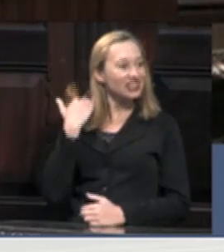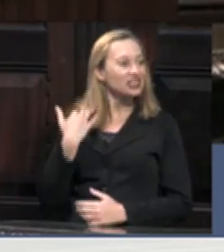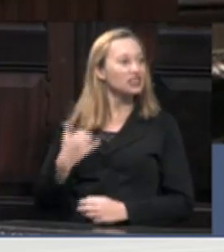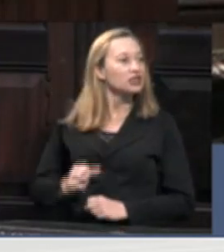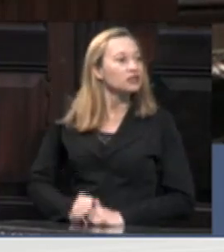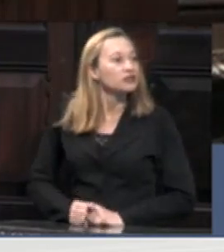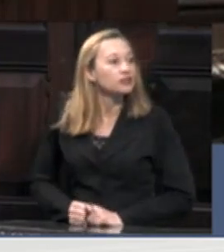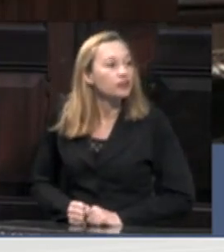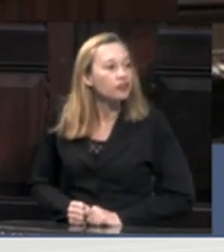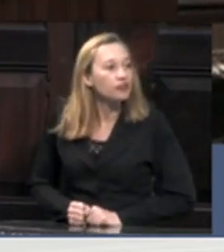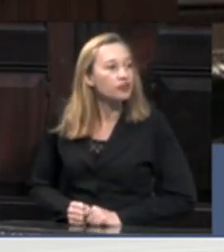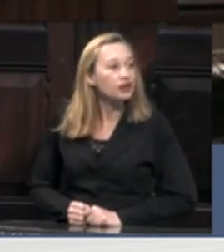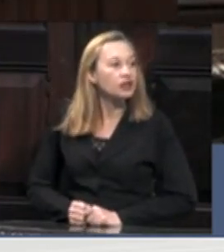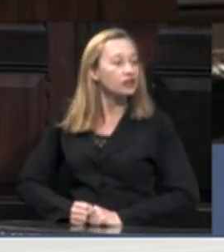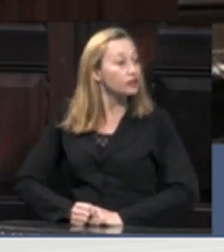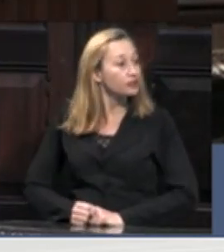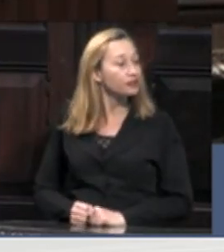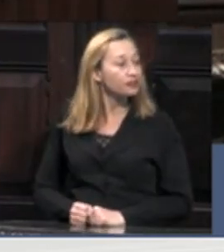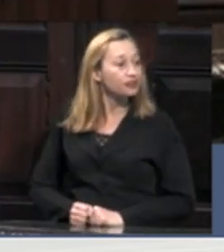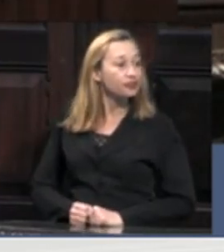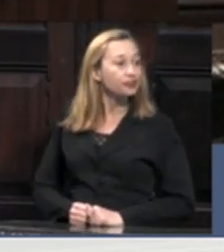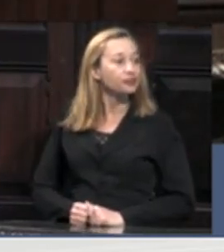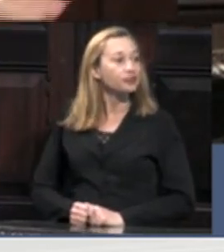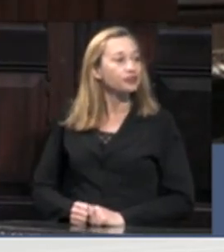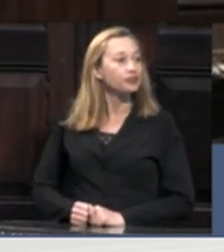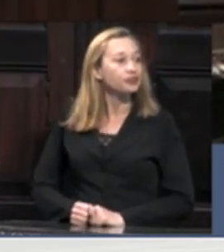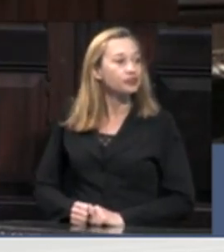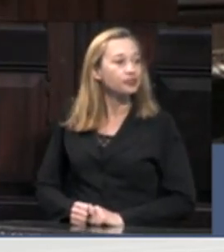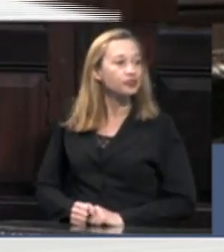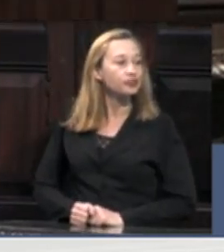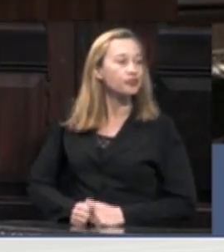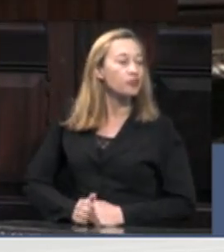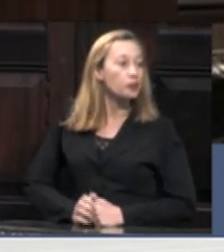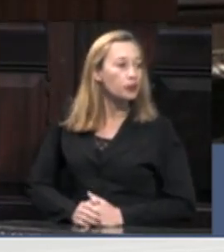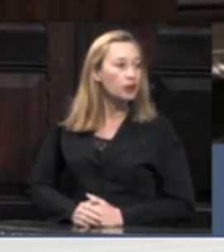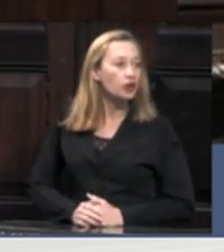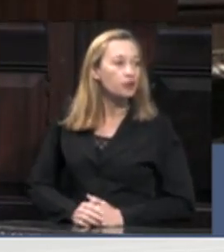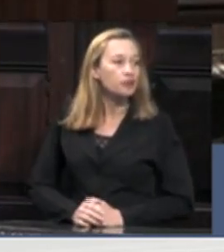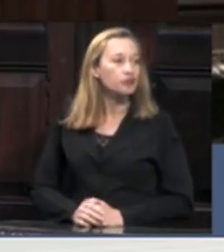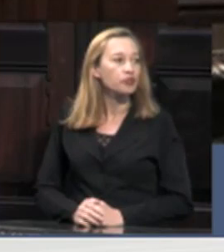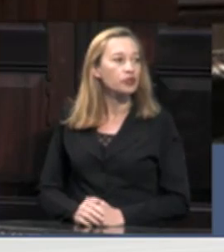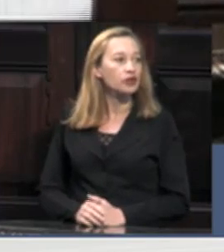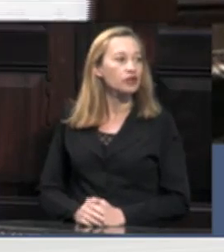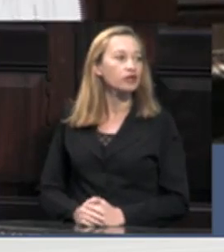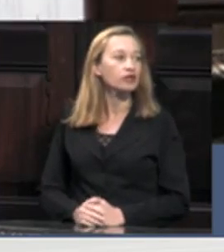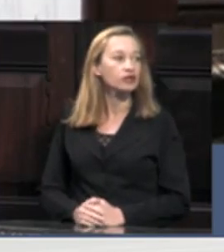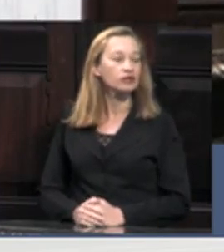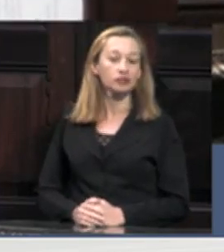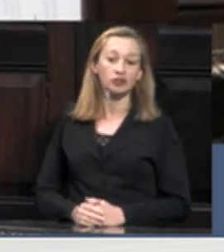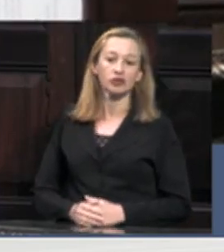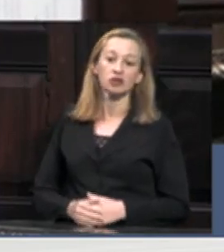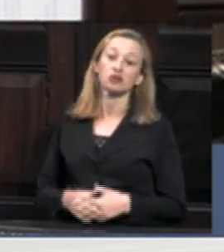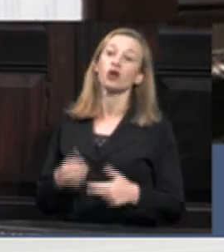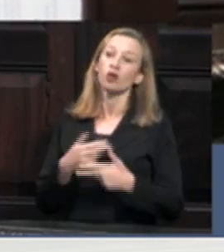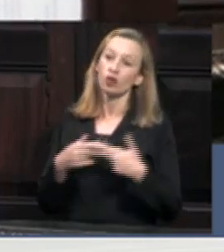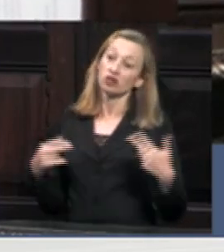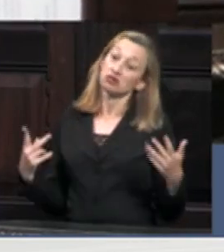poderá ser aproximado da exatidão na medida que a gente se depara com coisas dessa